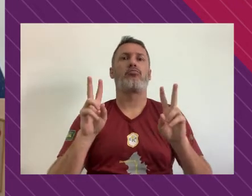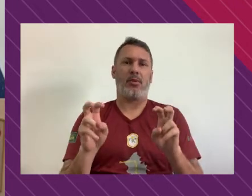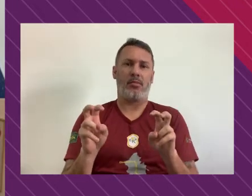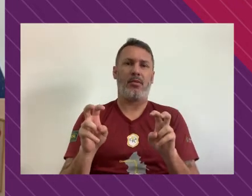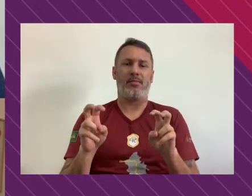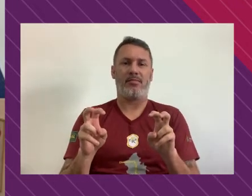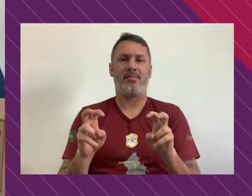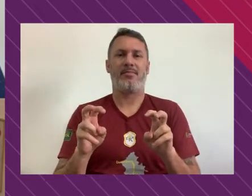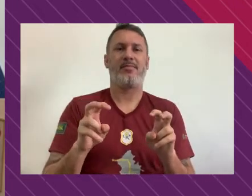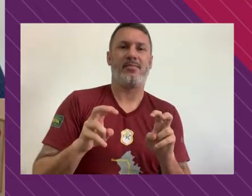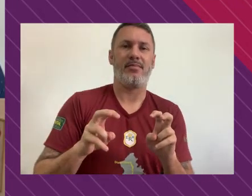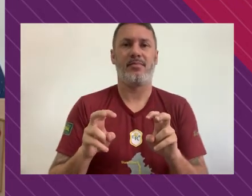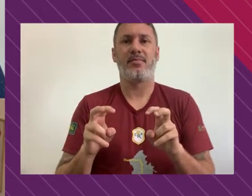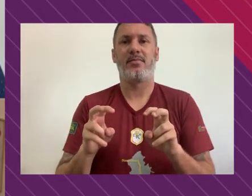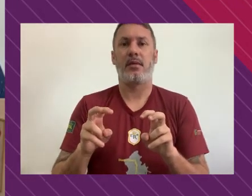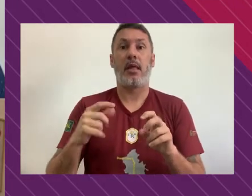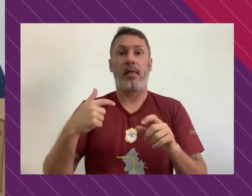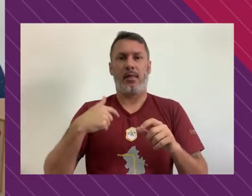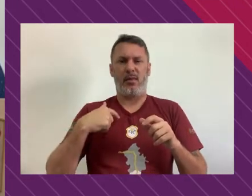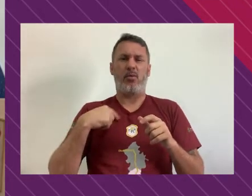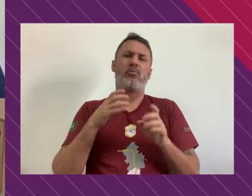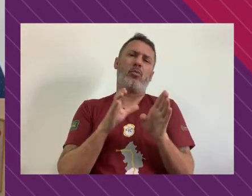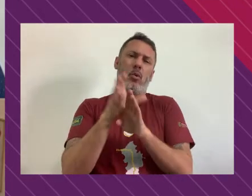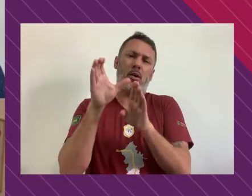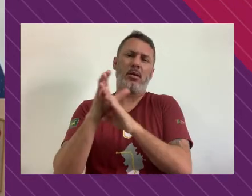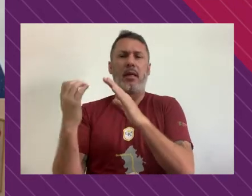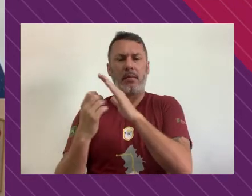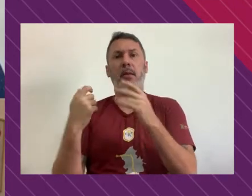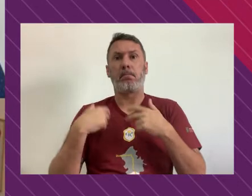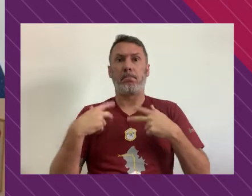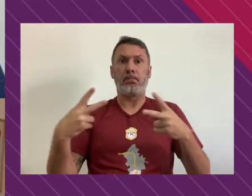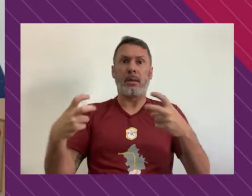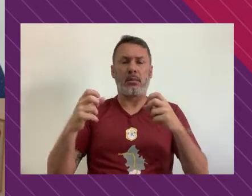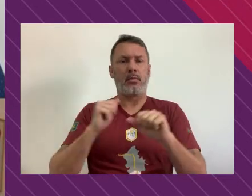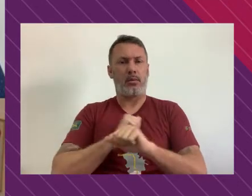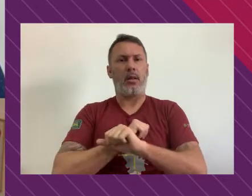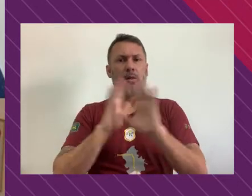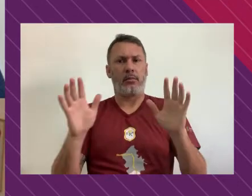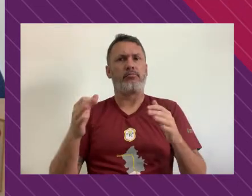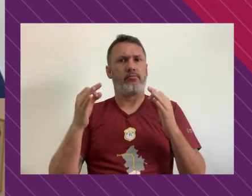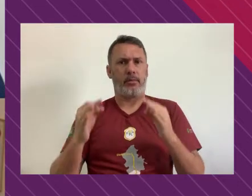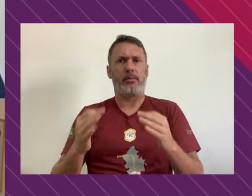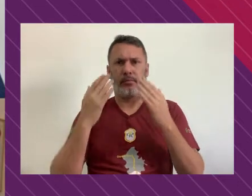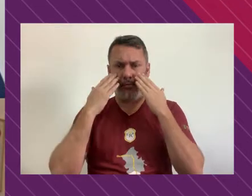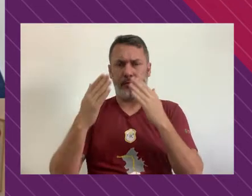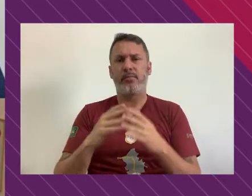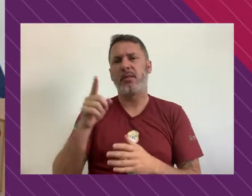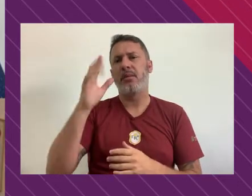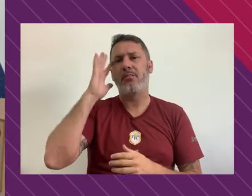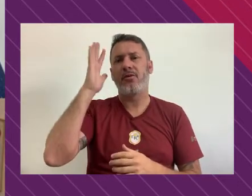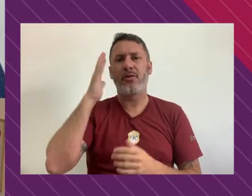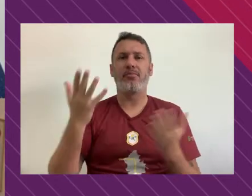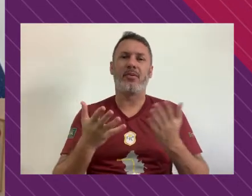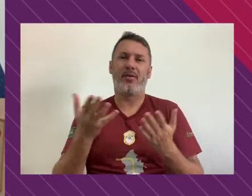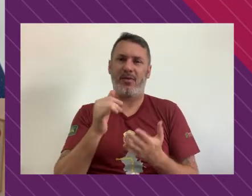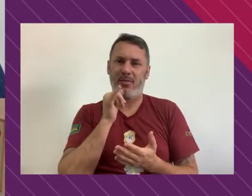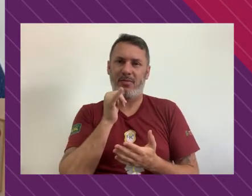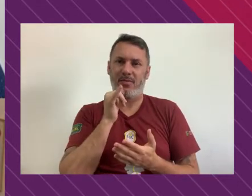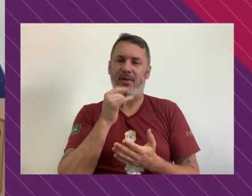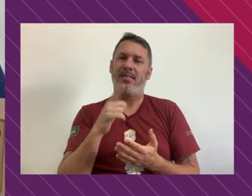nós, na consultoria é muito evidente, porque você imagina que agora, como grande parte de nós, a gente está em